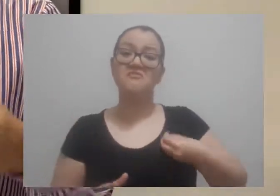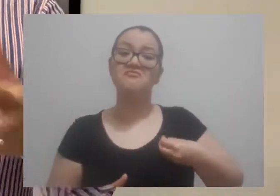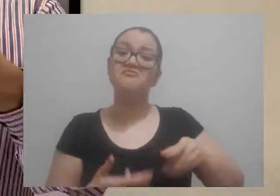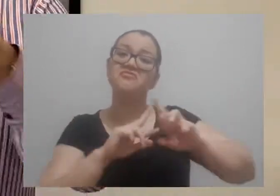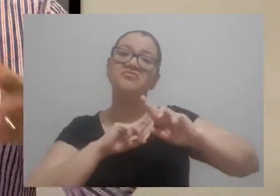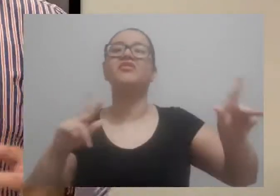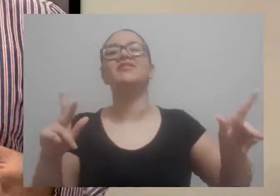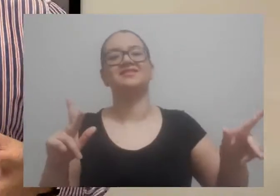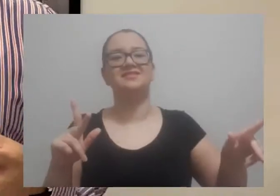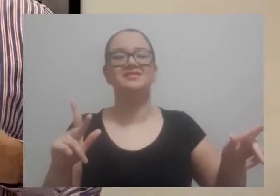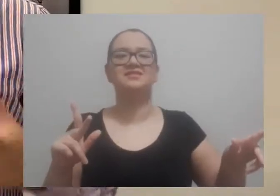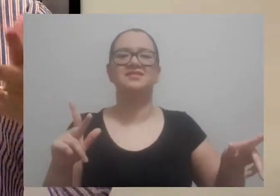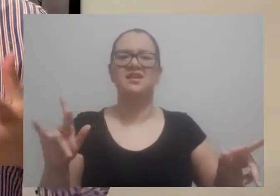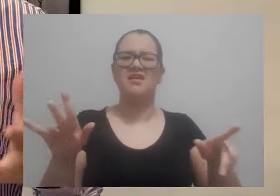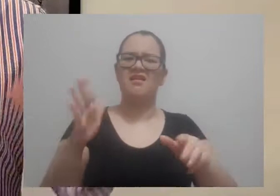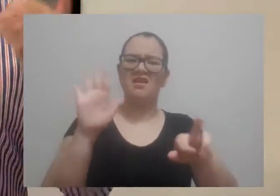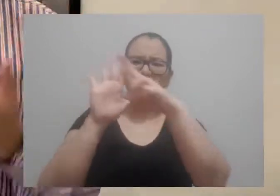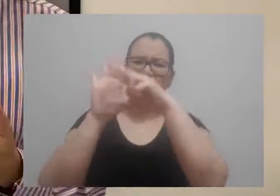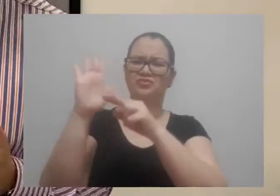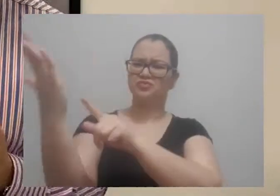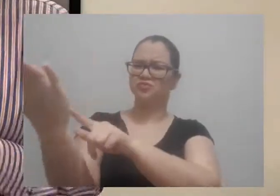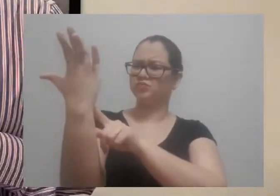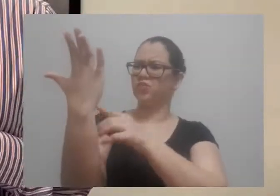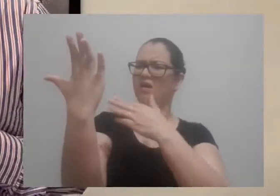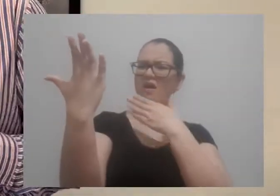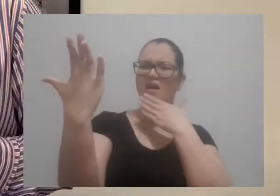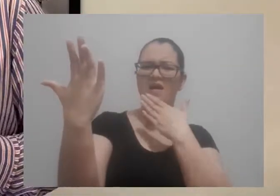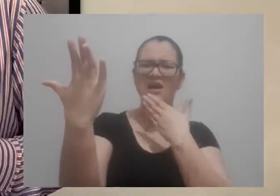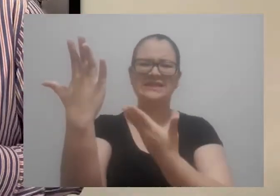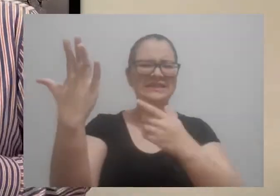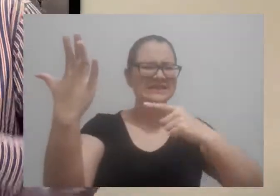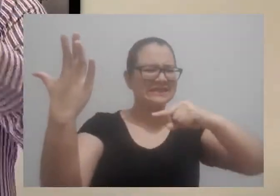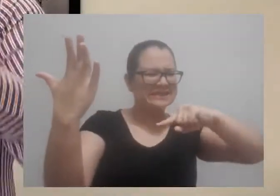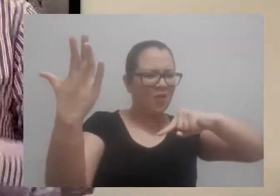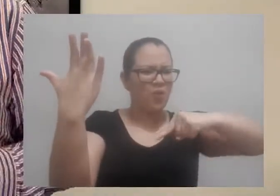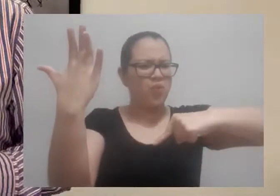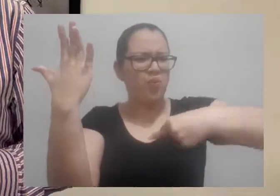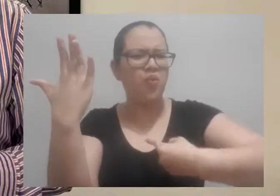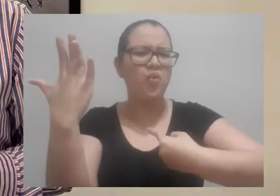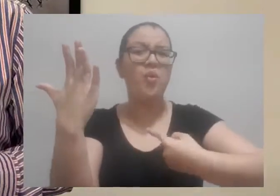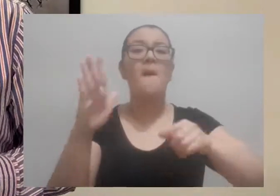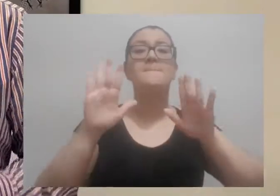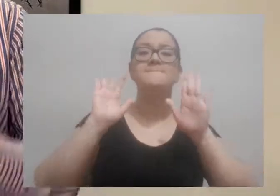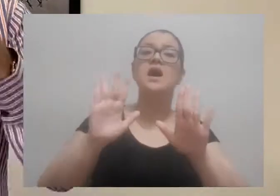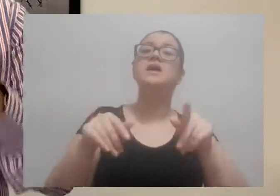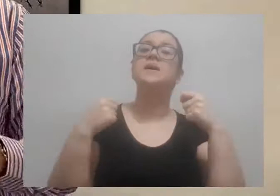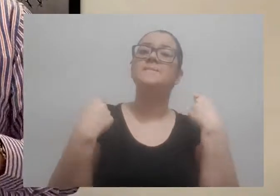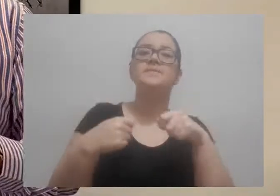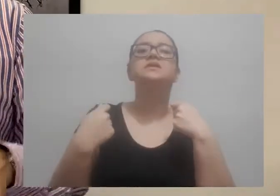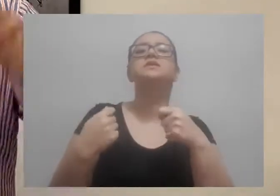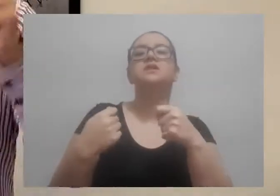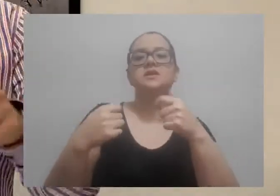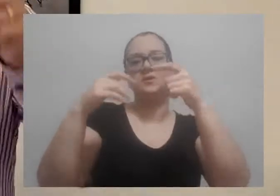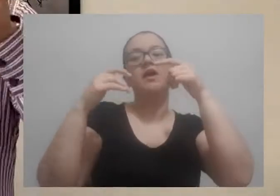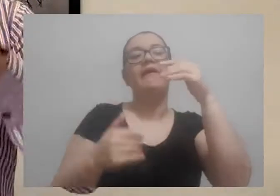nos contrasta, né, nos desafia, mas são esses os princípios que devem governar os nossos pensamentos. São esses os